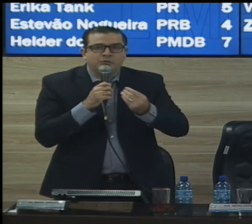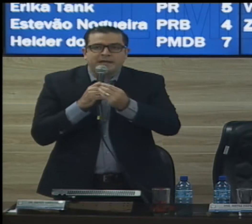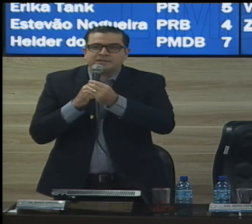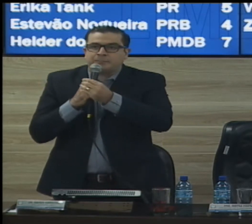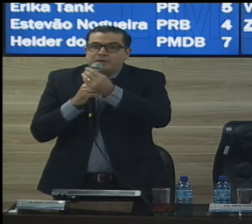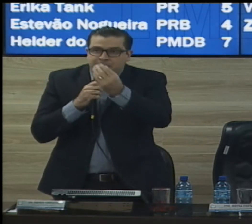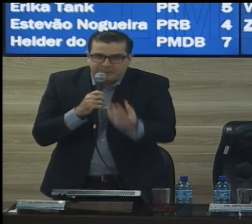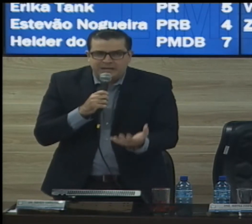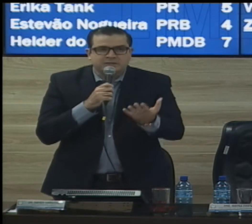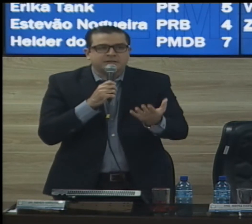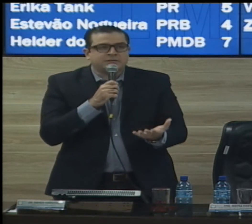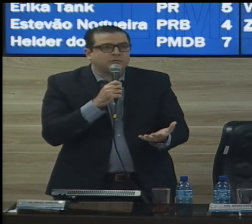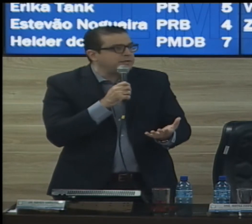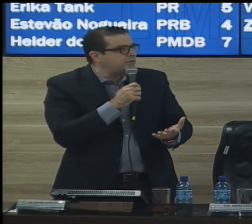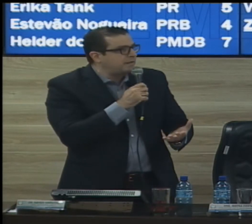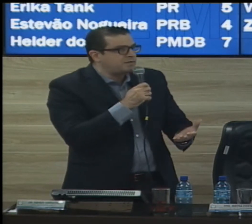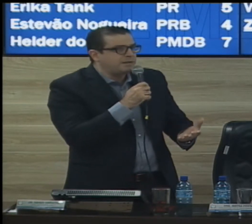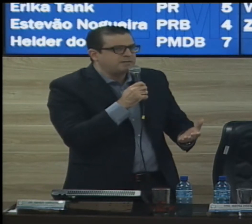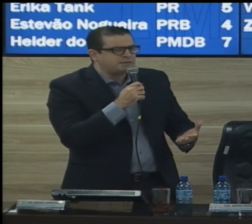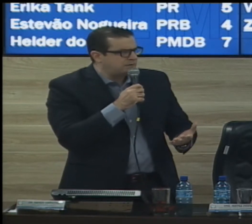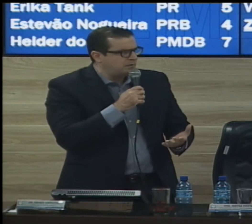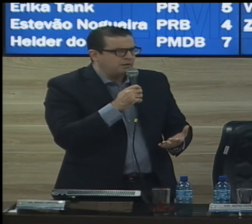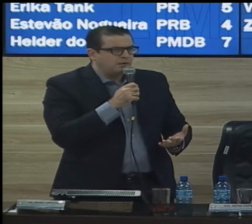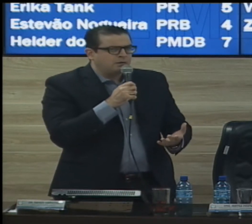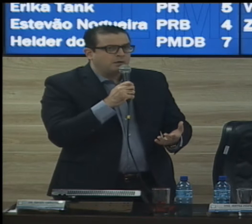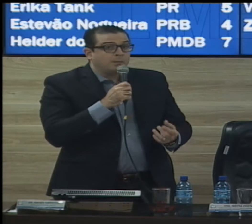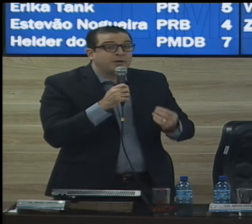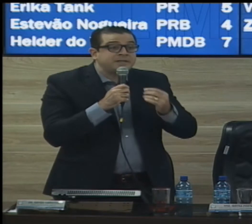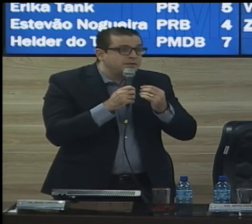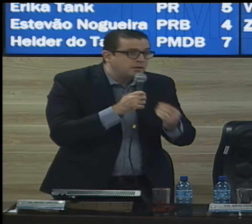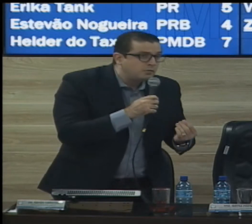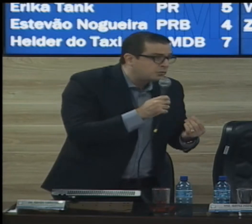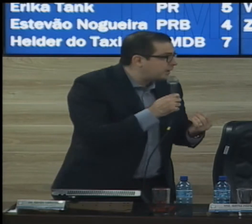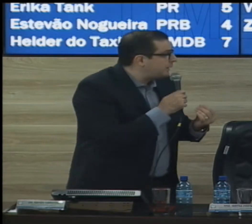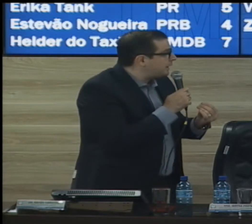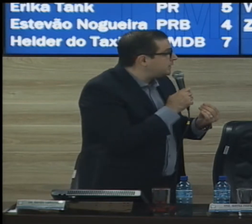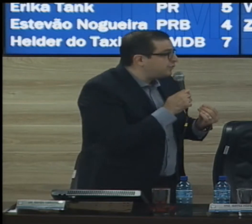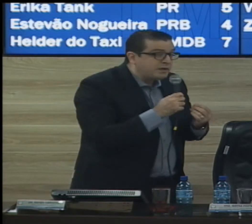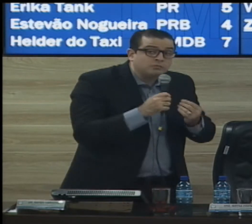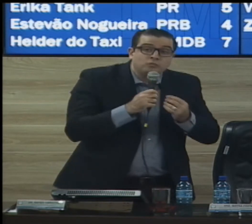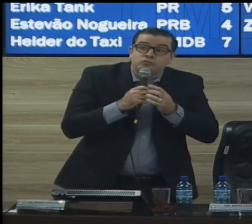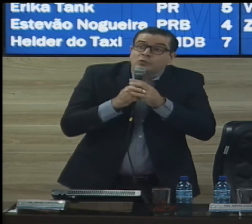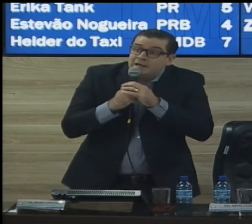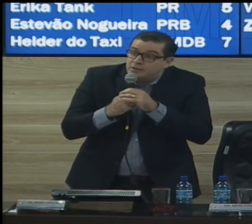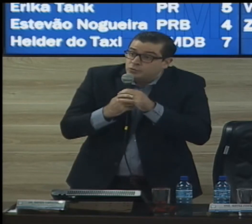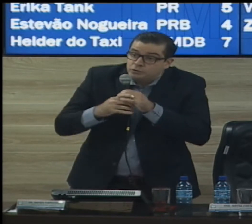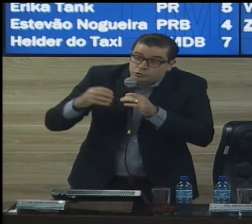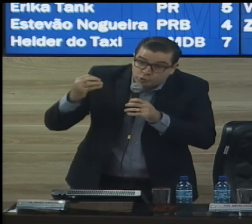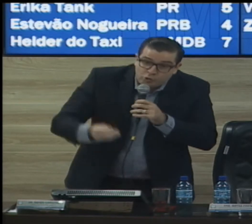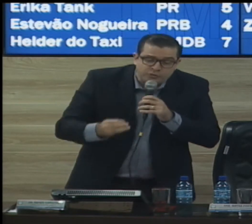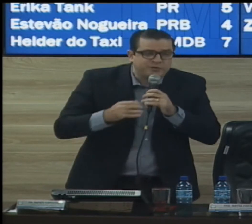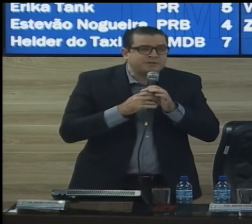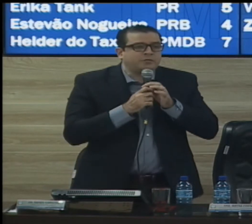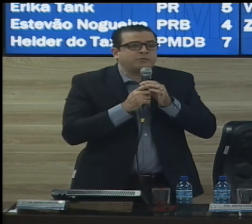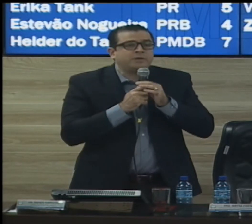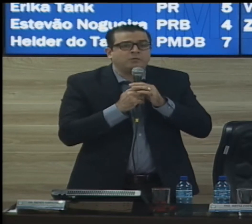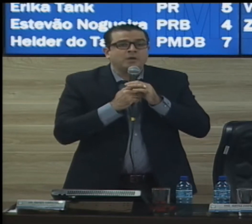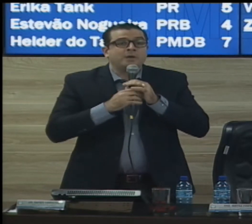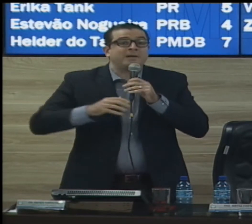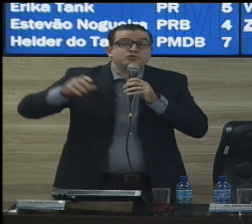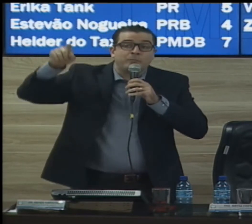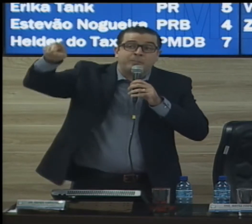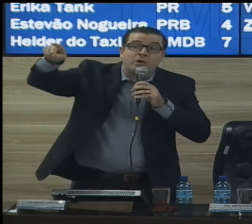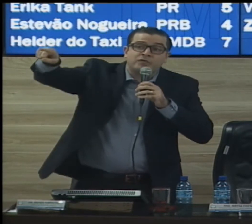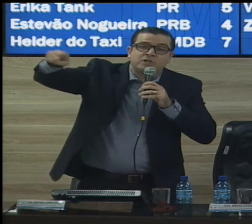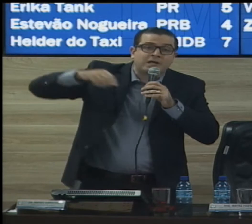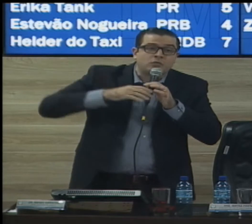que não pudesse pôr em prática nesse 1 ano e 3 meses? Porque senão, doutora Mayra, a gente fica o ano em todo fazendo reunião,